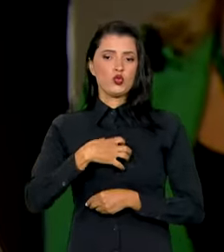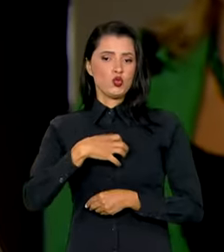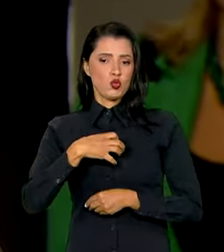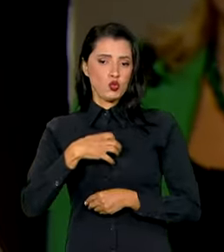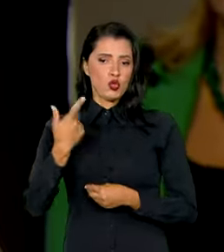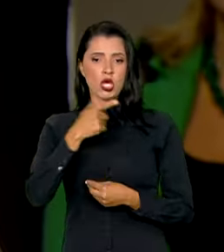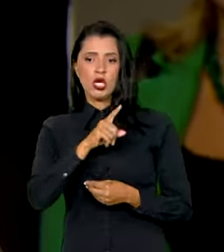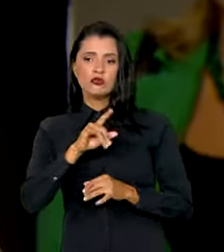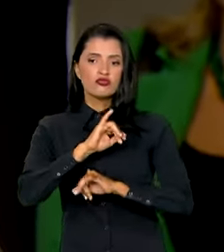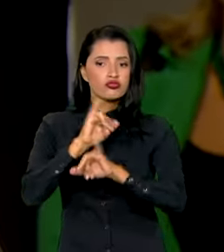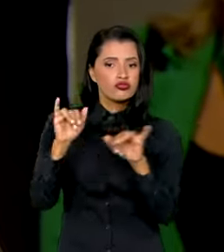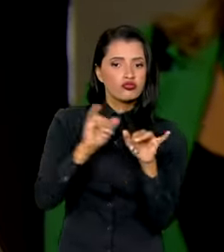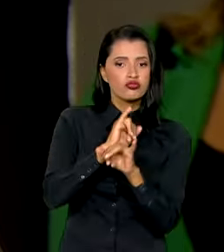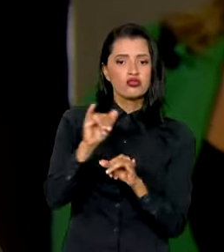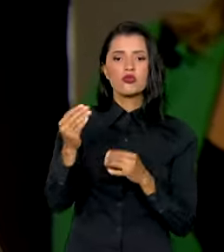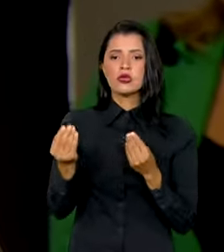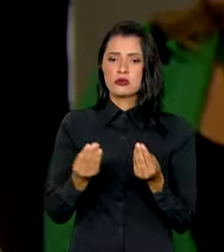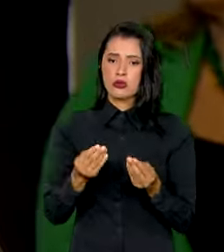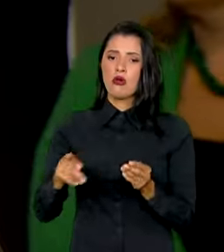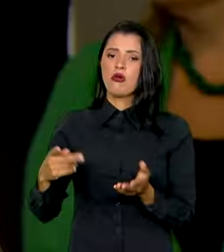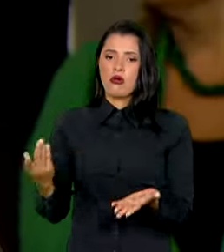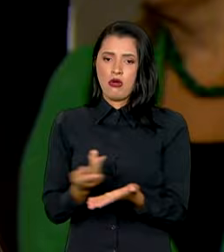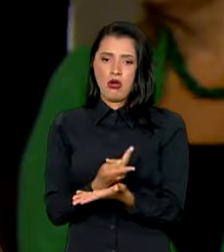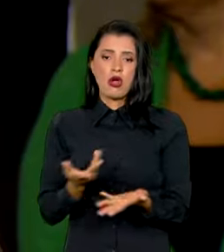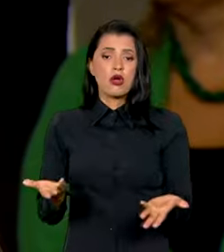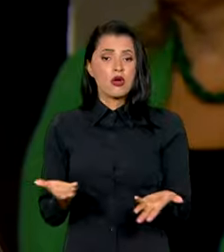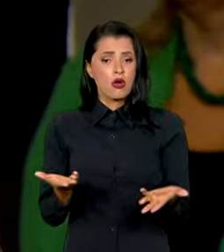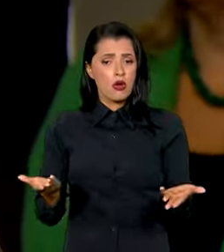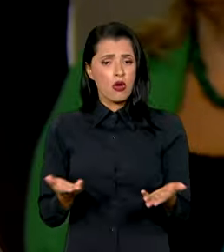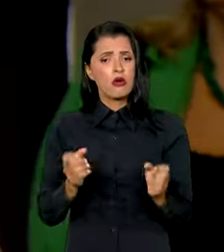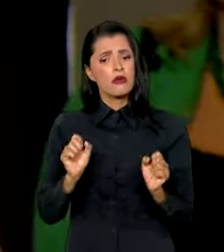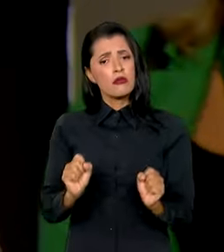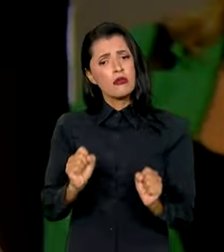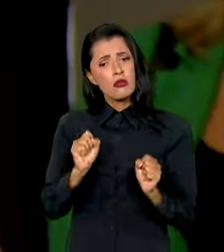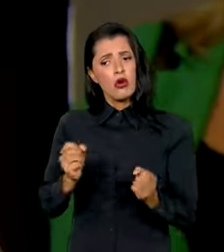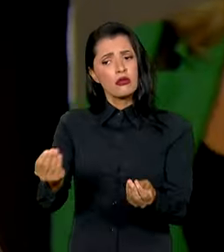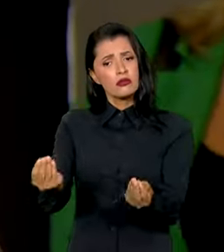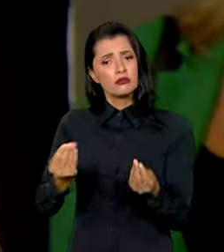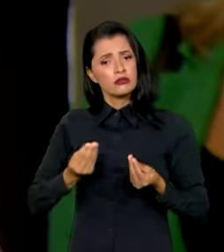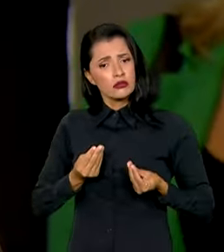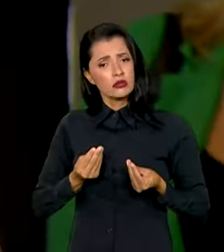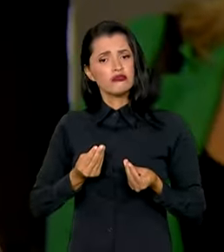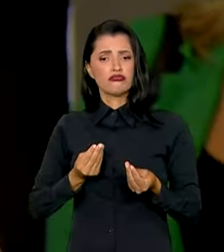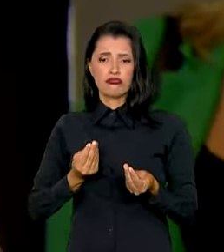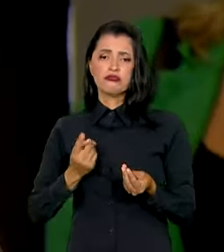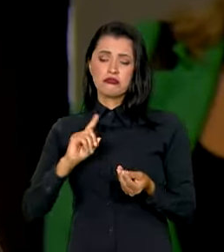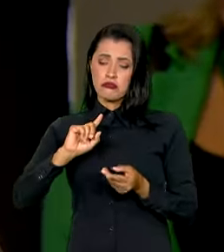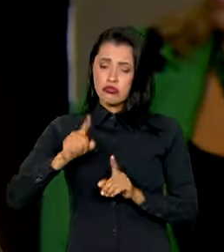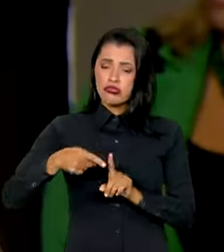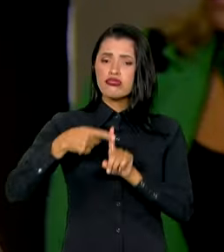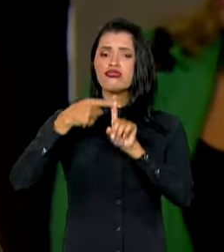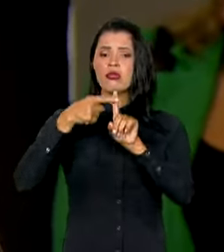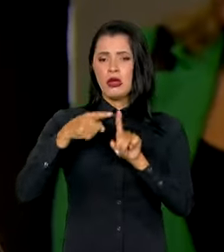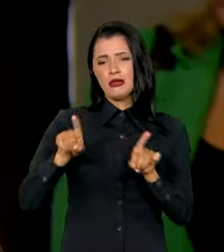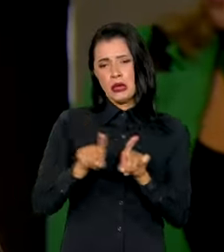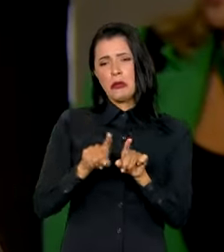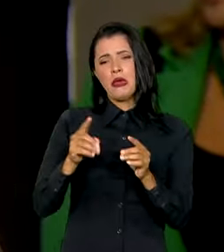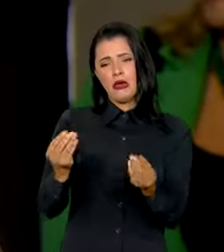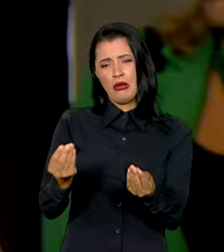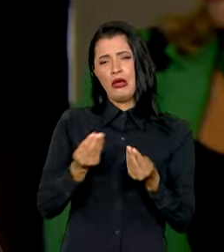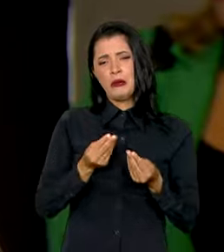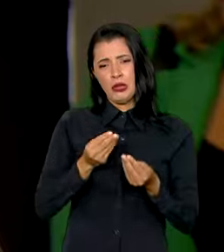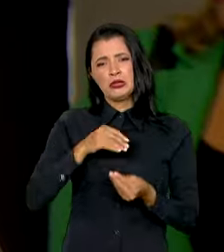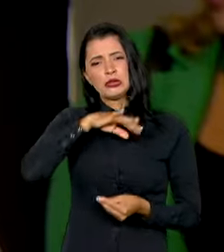formas de circulação de informação, que tanto podem nos trazer coisas positivas, quanto podem